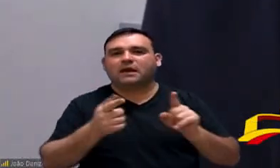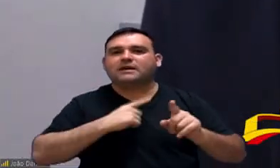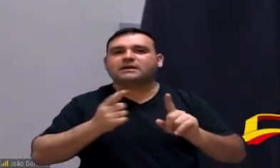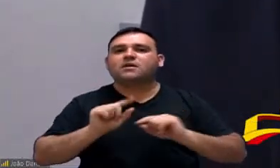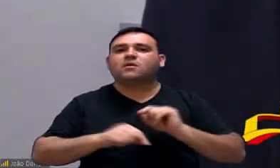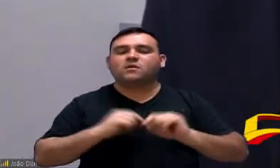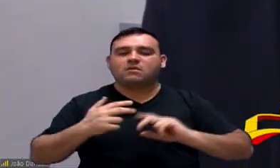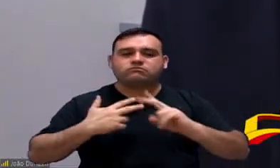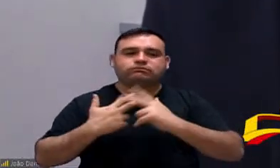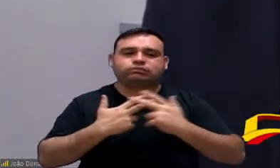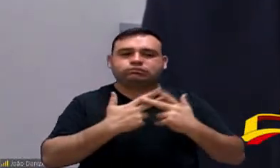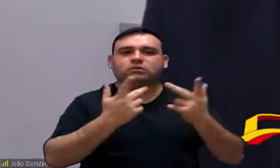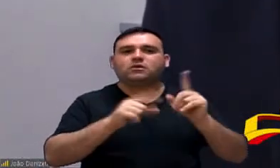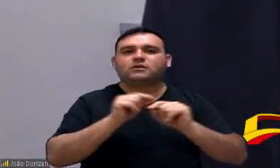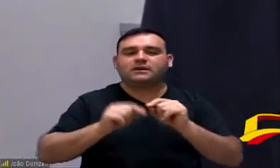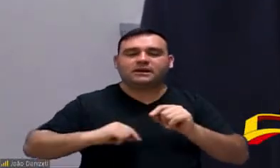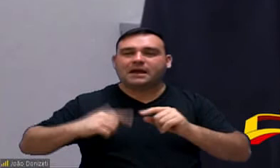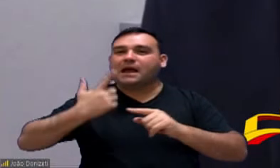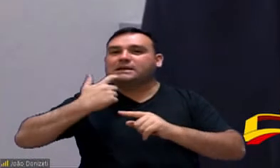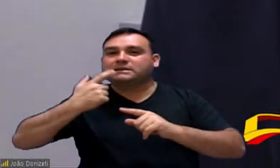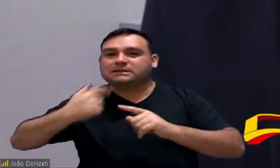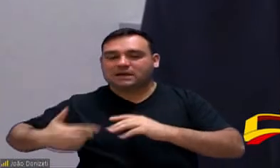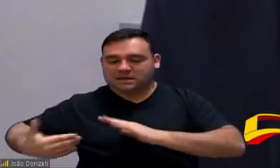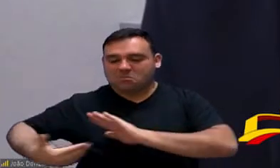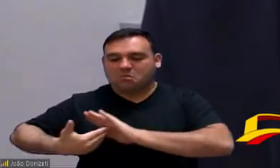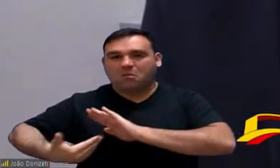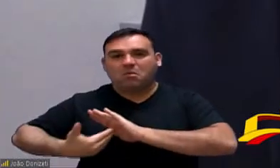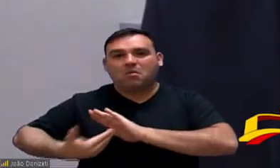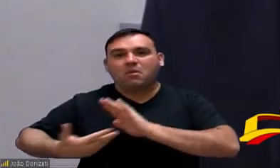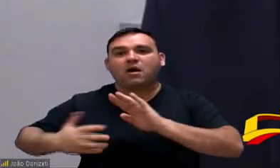sequelas, né, de trombose e